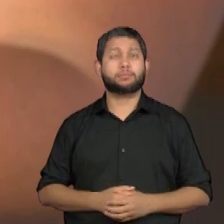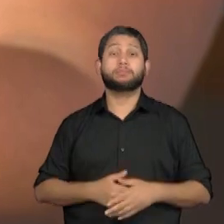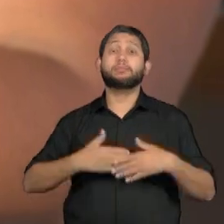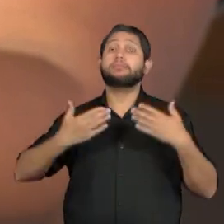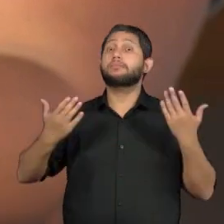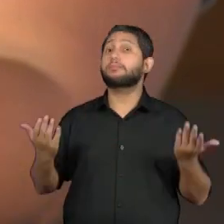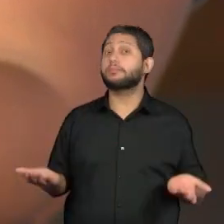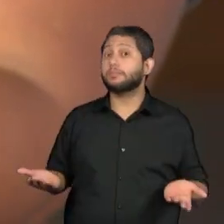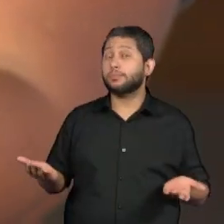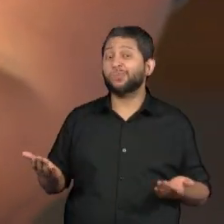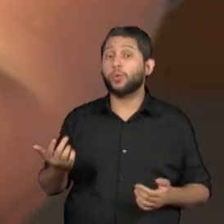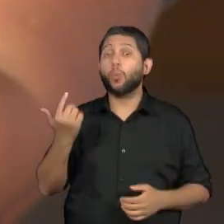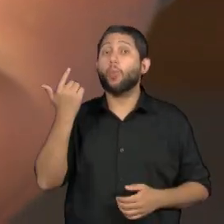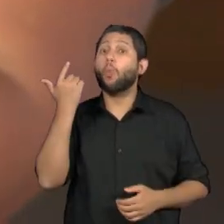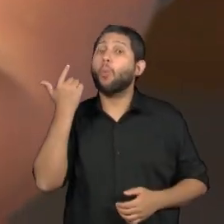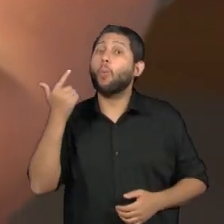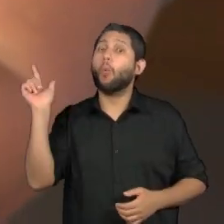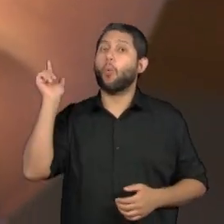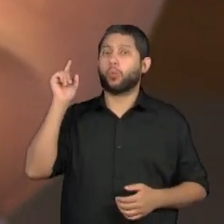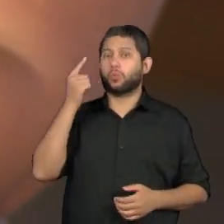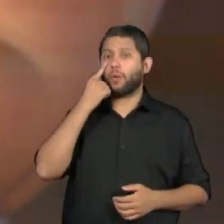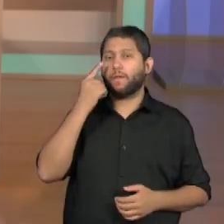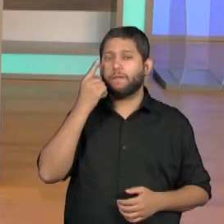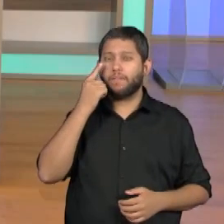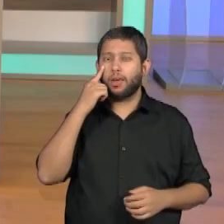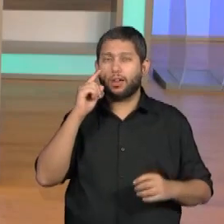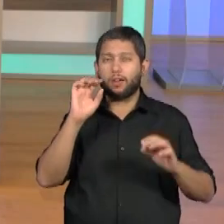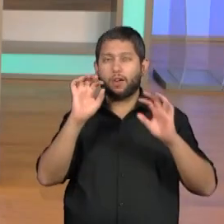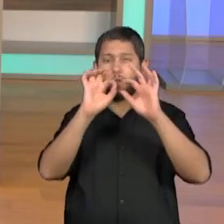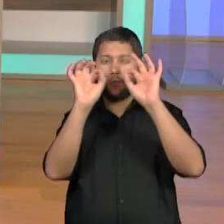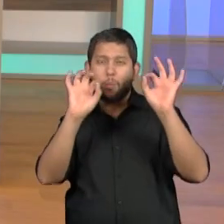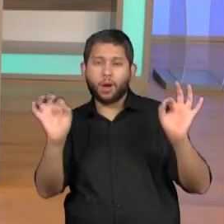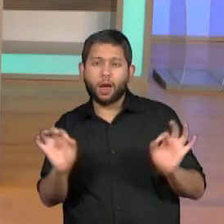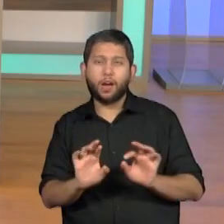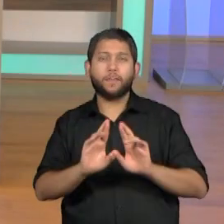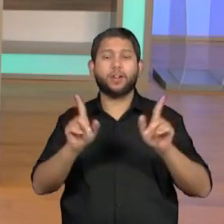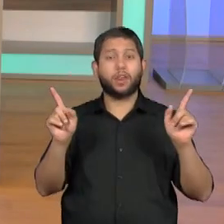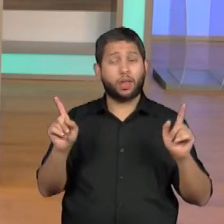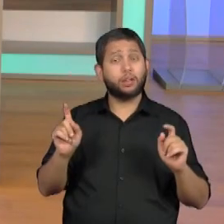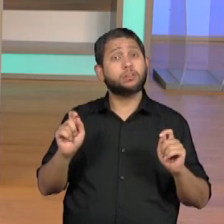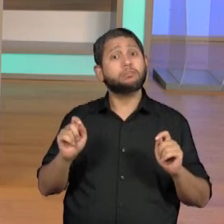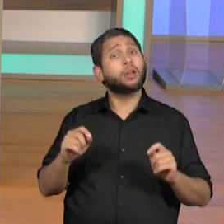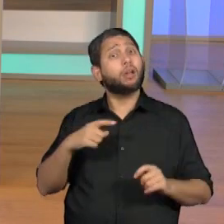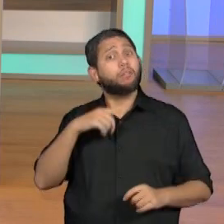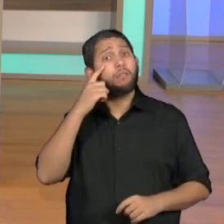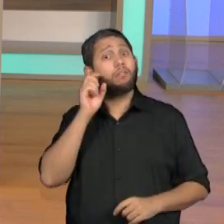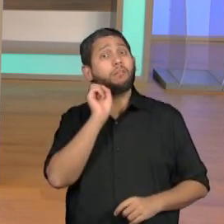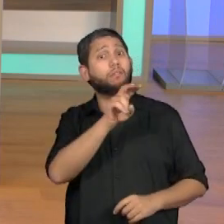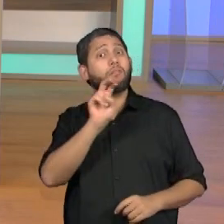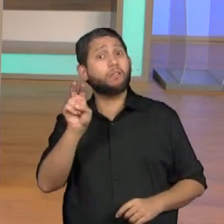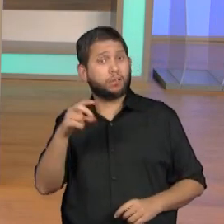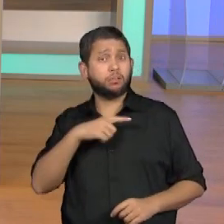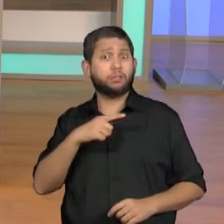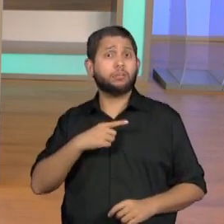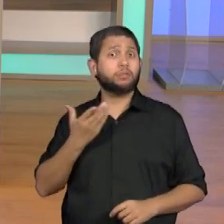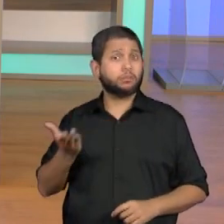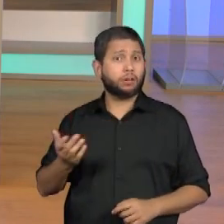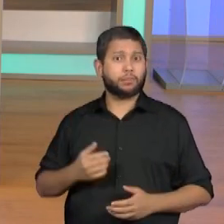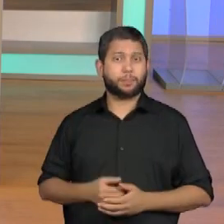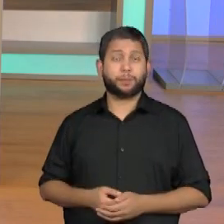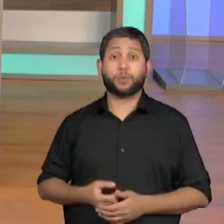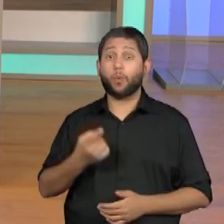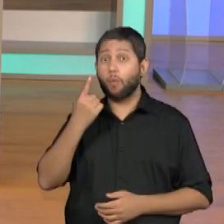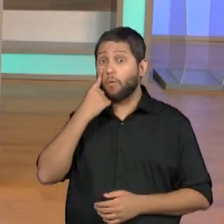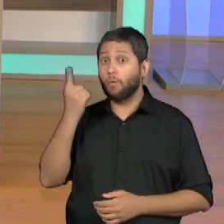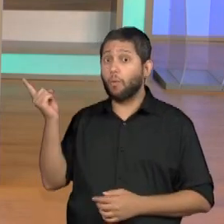Mas objetos em outros formatos, que sejam portáteis, a gente encontra bastante. Então, eu trouxe